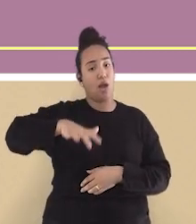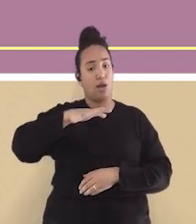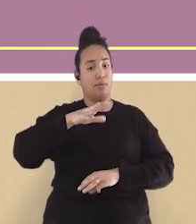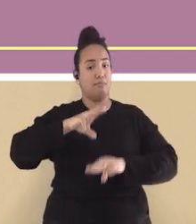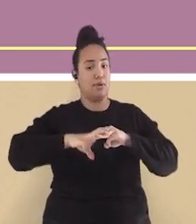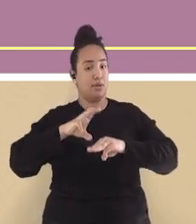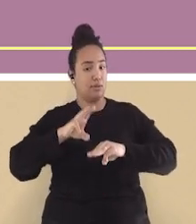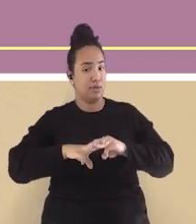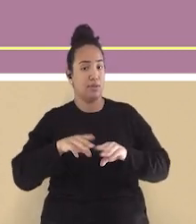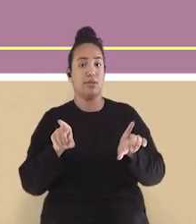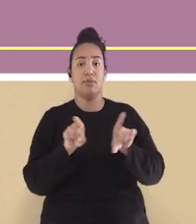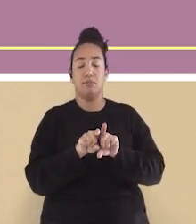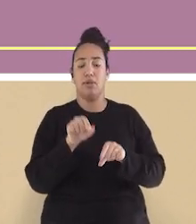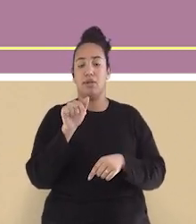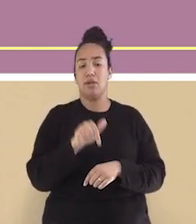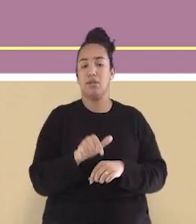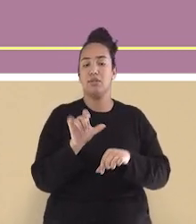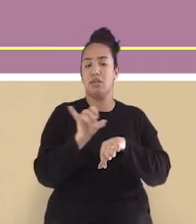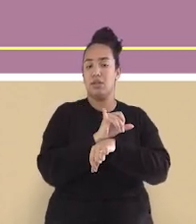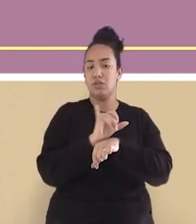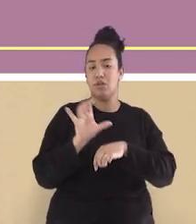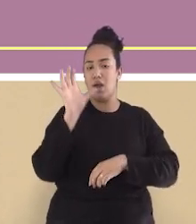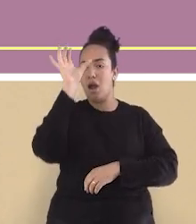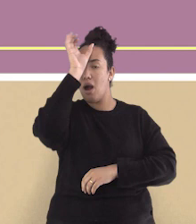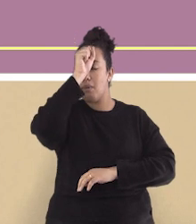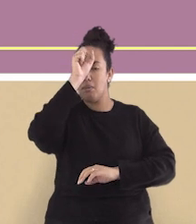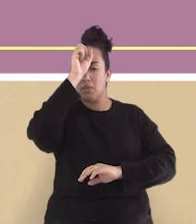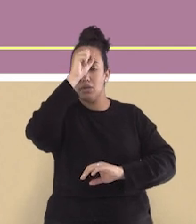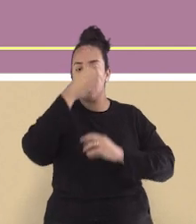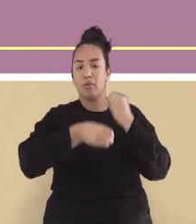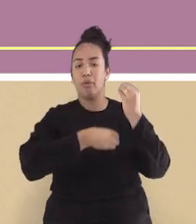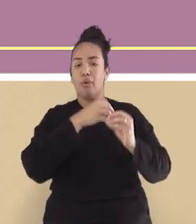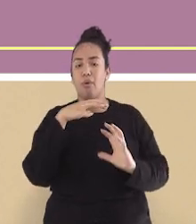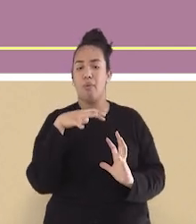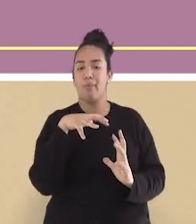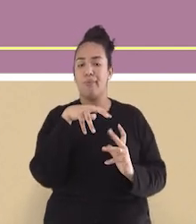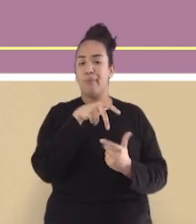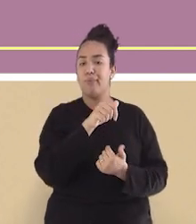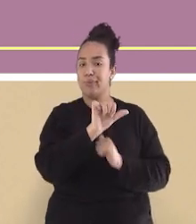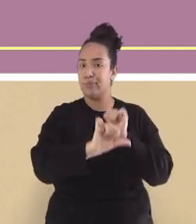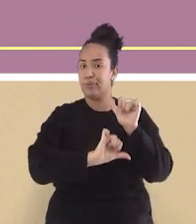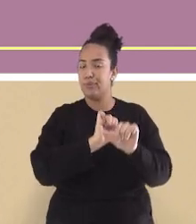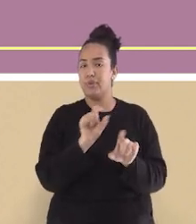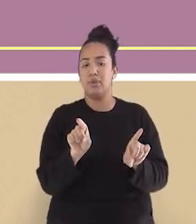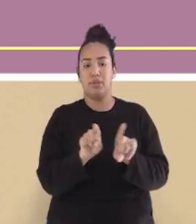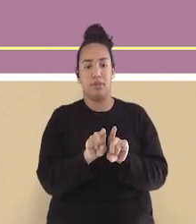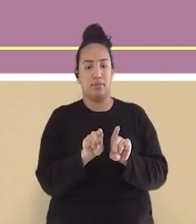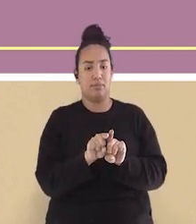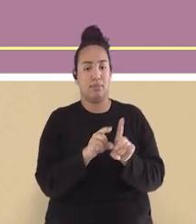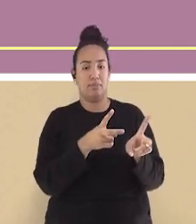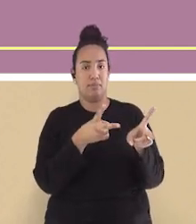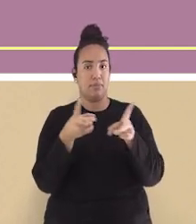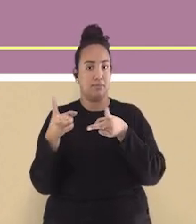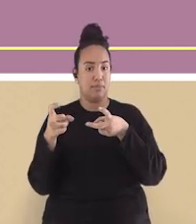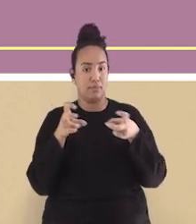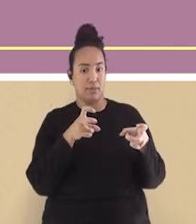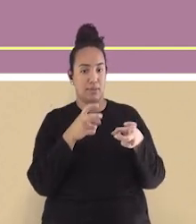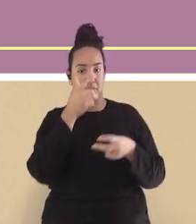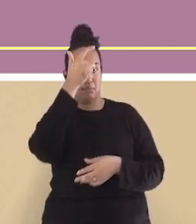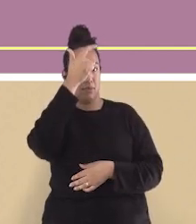matemáticos como meios para compreender e transformar o mundo à sua volta e perceber o caráter de